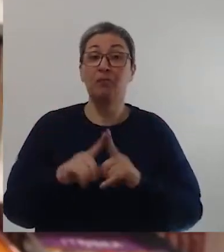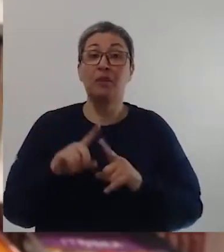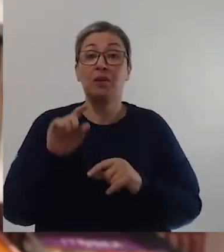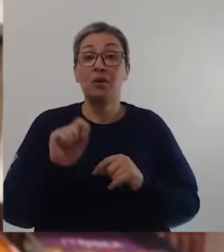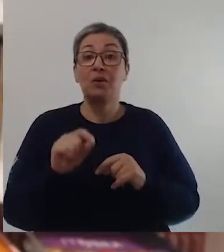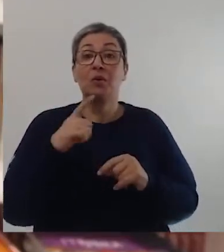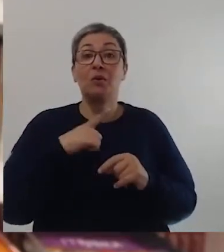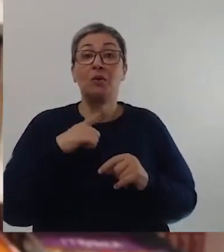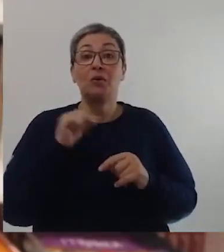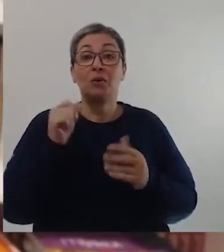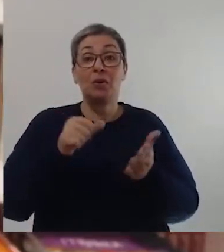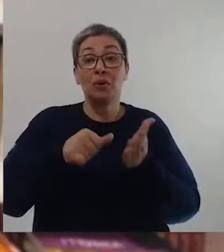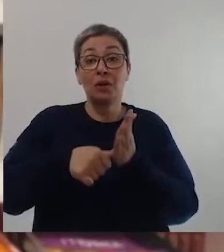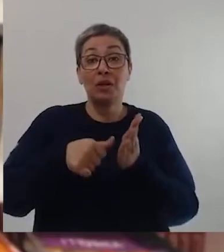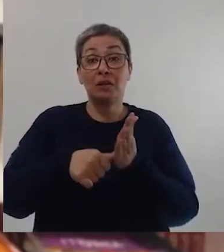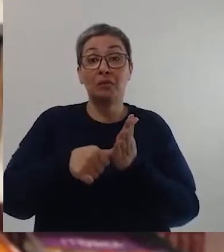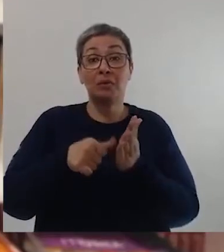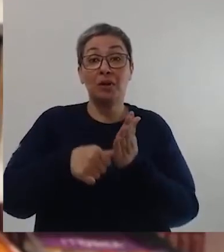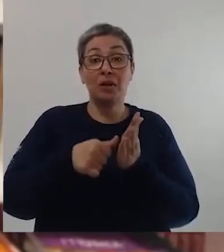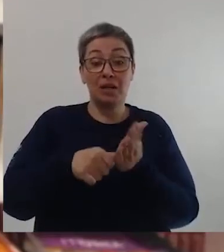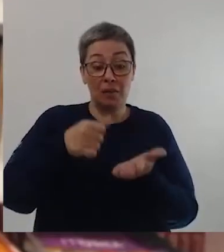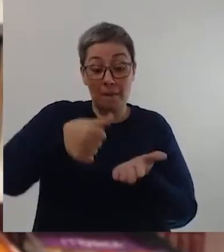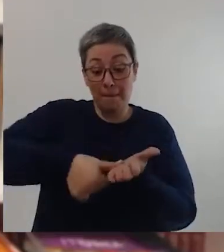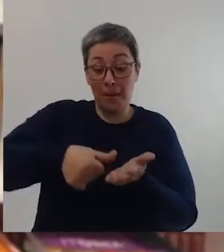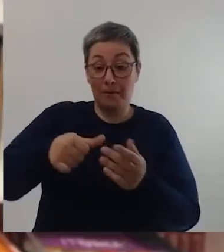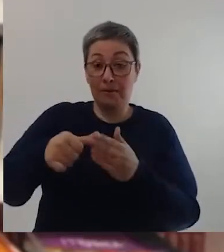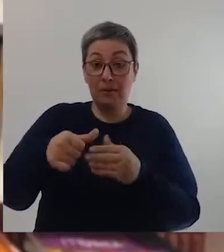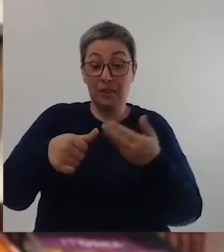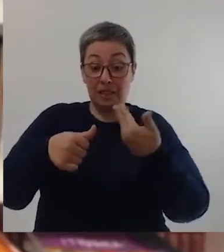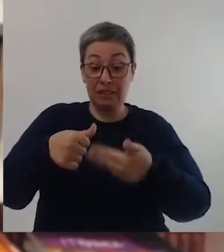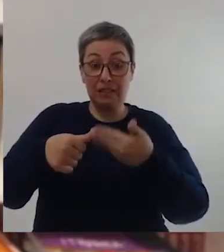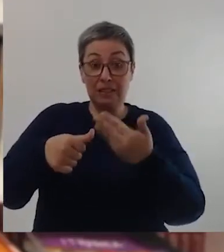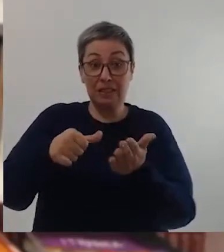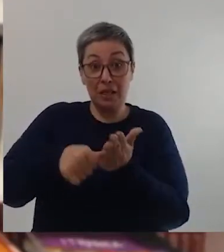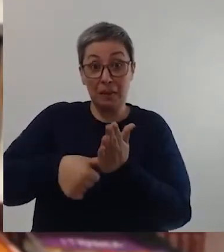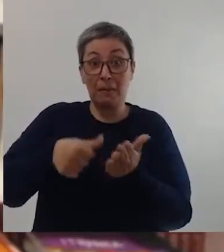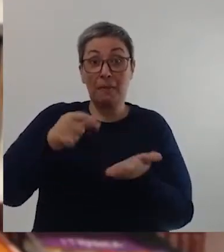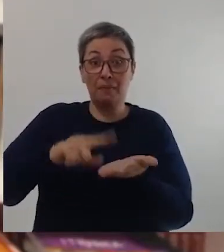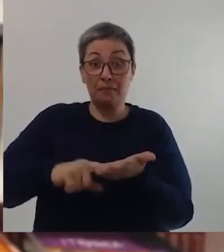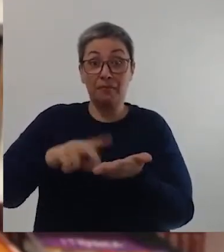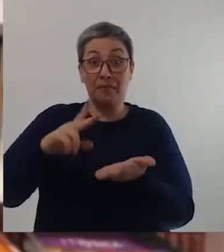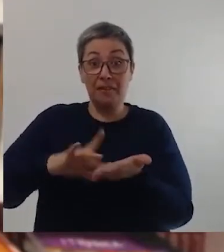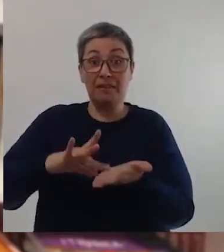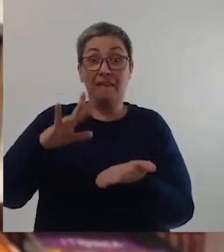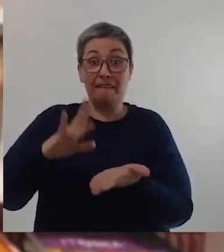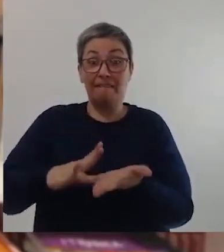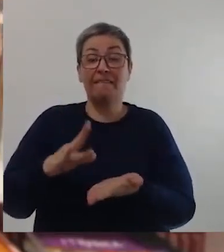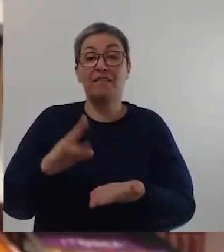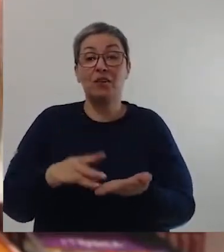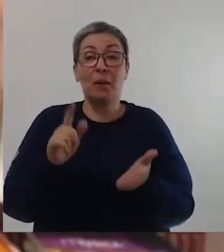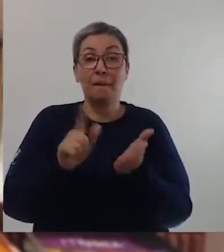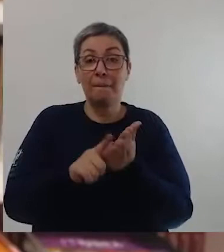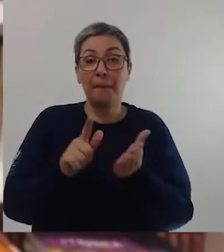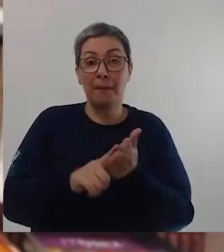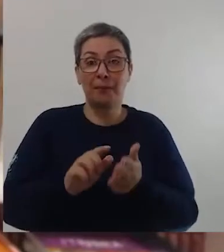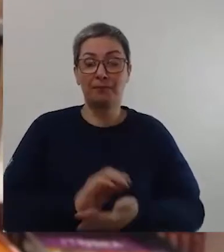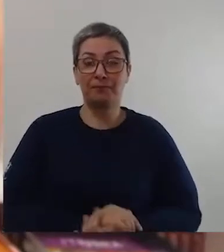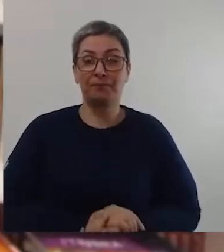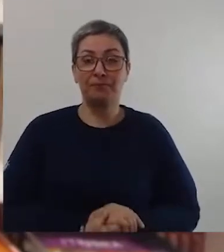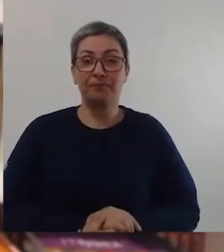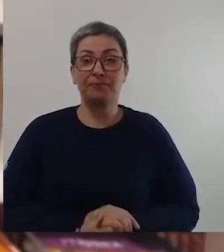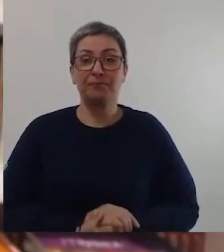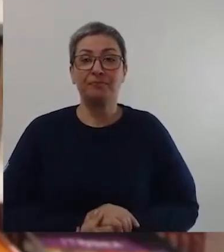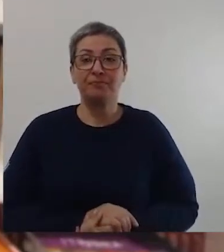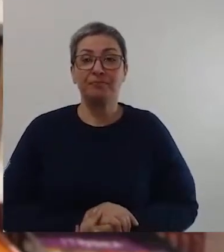tá já colocou o dedo dos carimbos né lá e depois carne baba lá